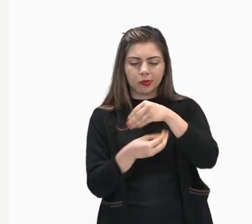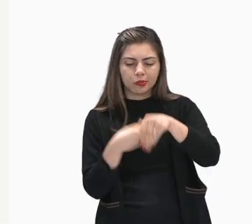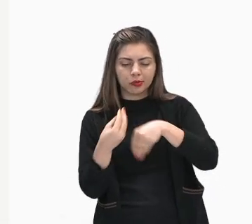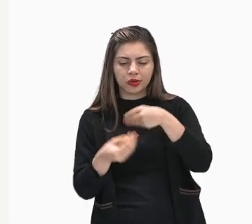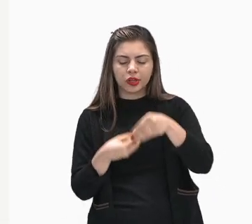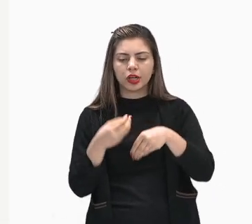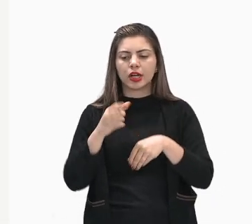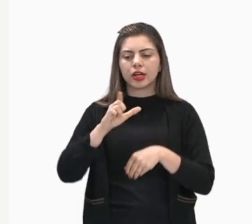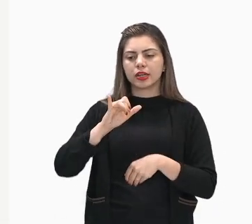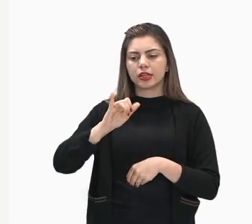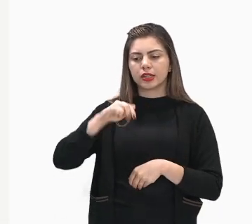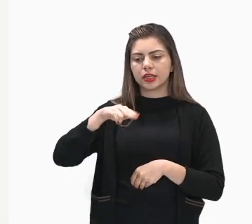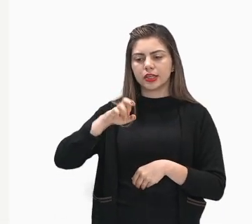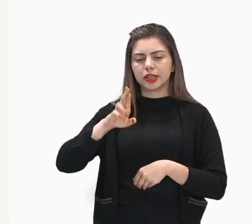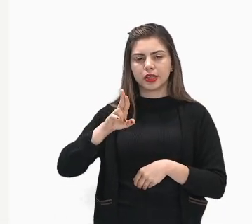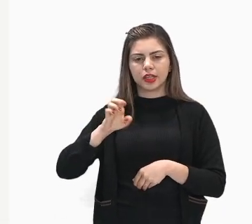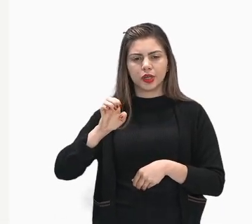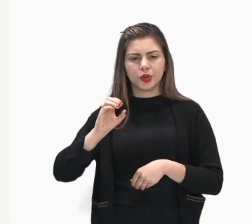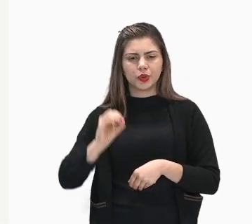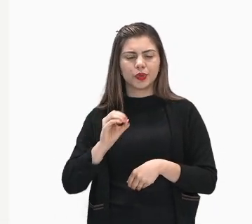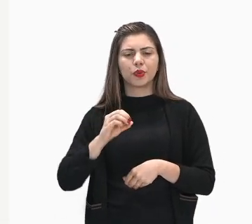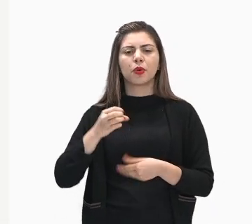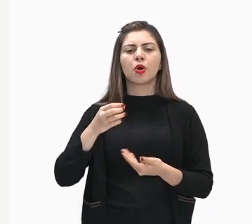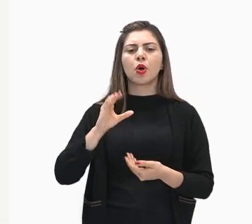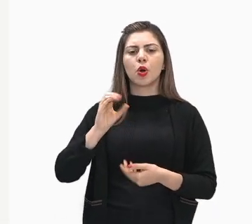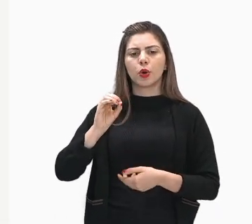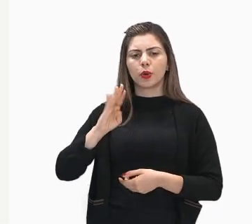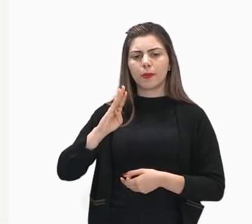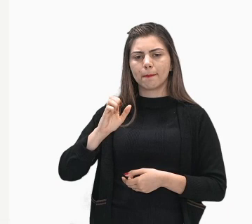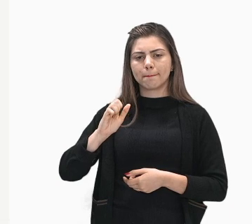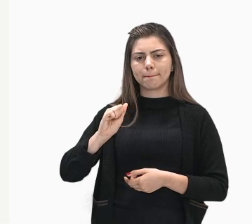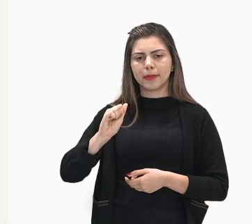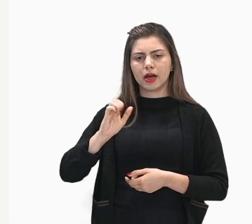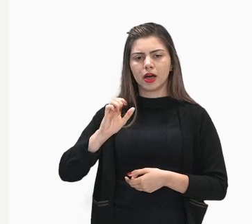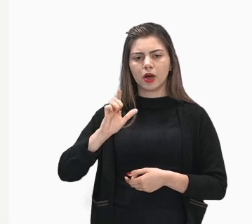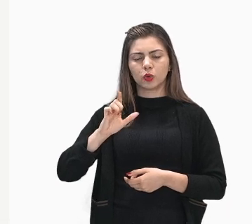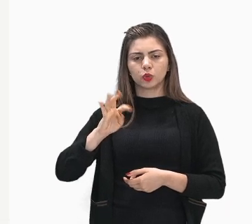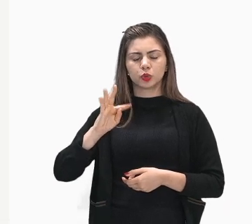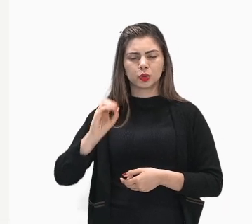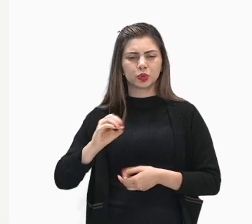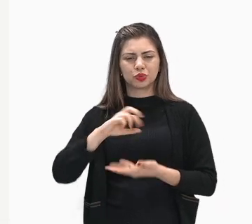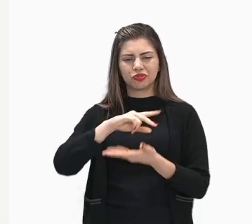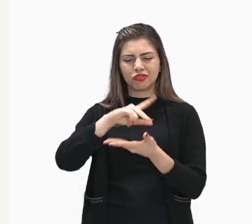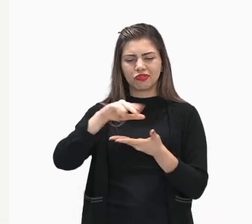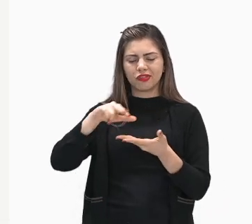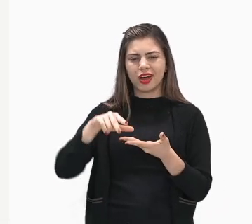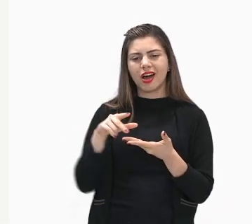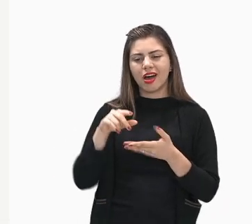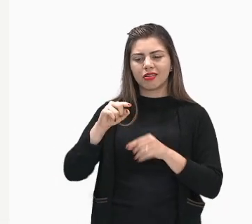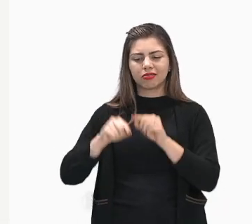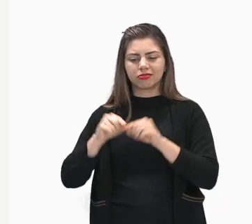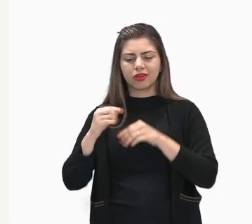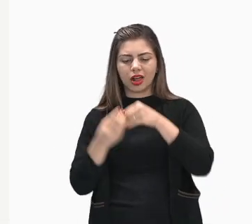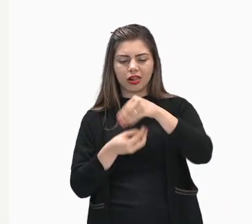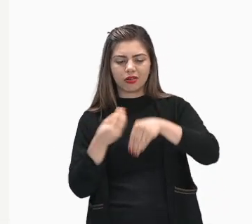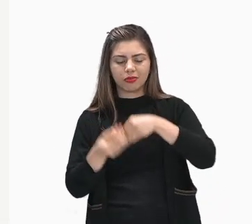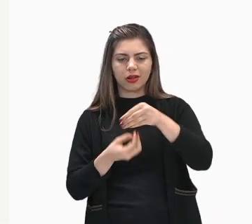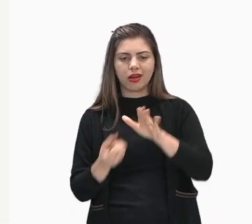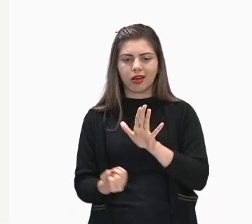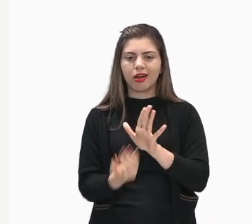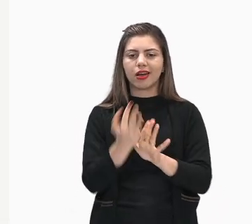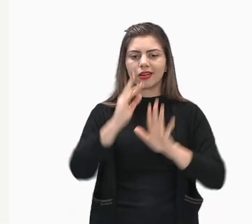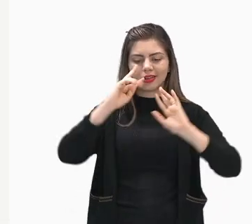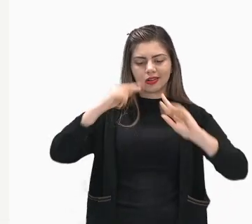níquel, cobalto, neódimio e outros elementos aí que nós podemos encontrar na tabela